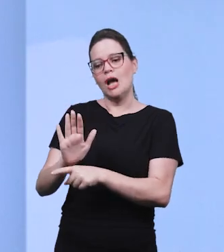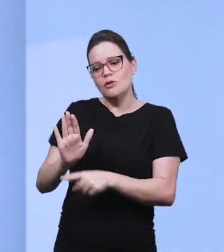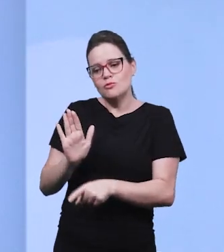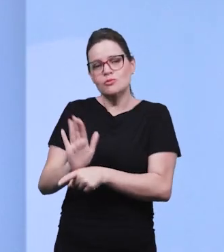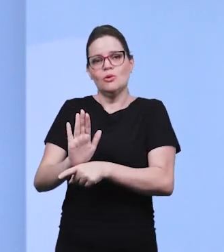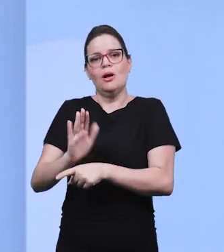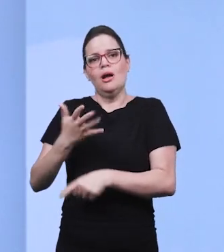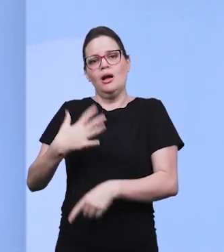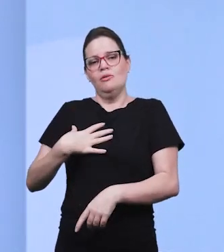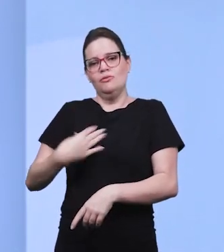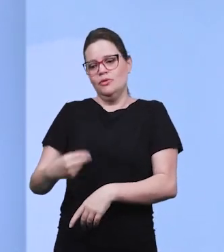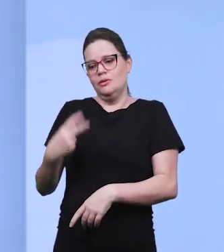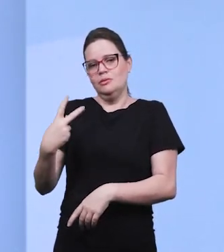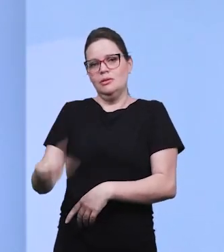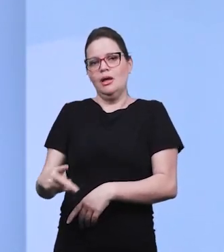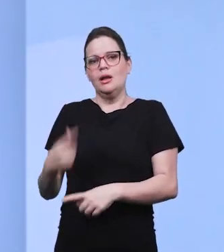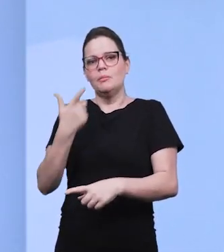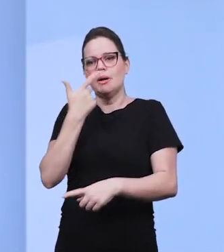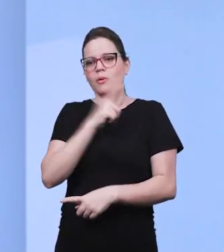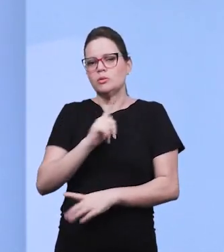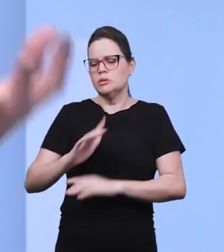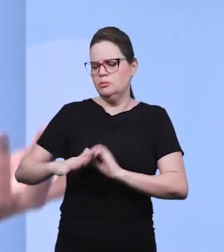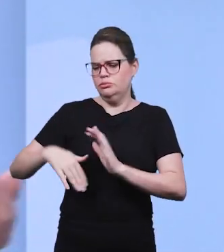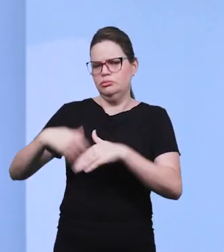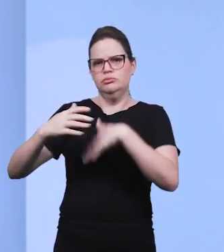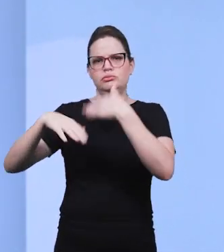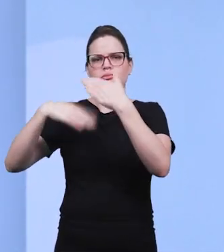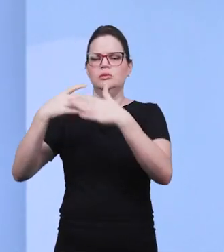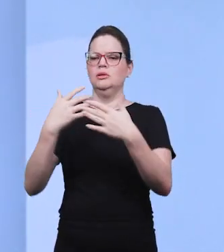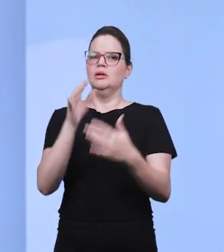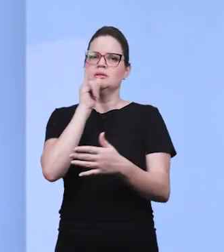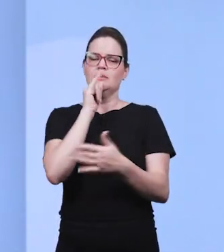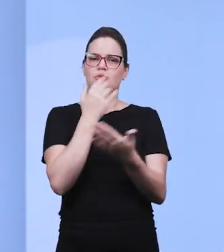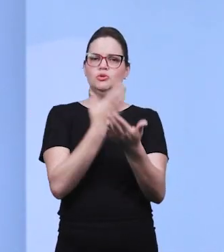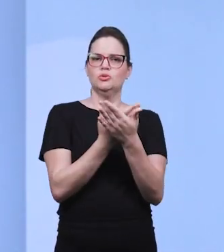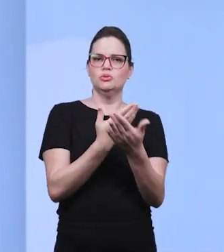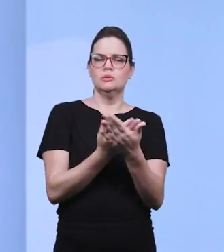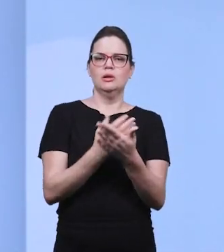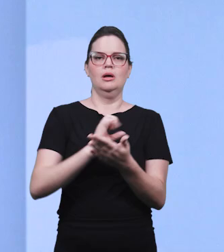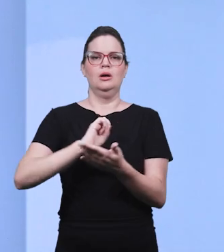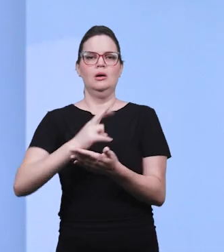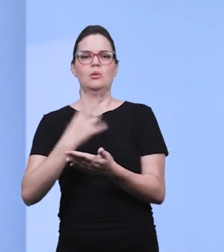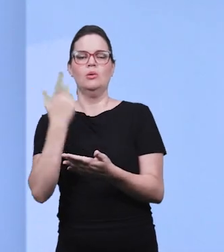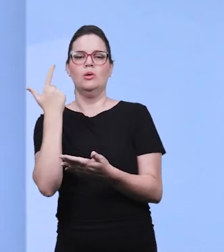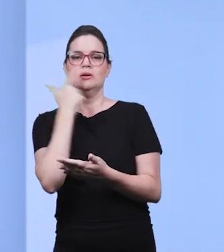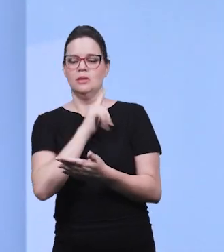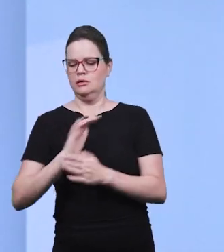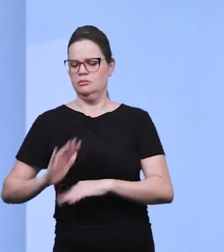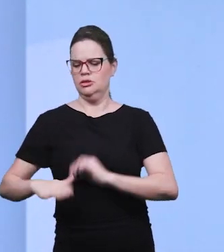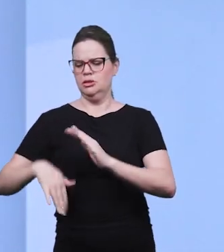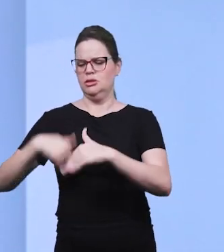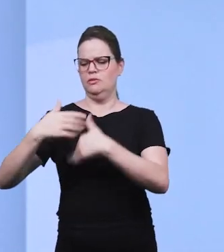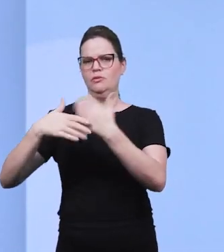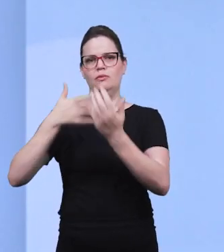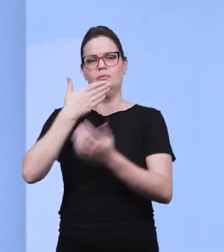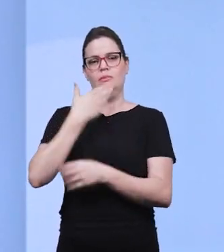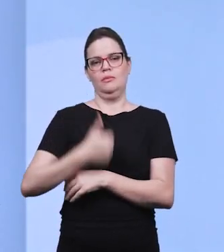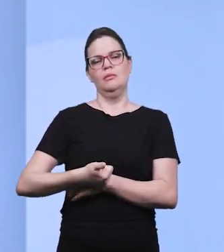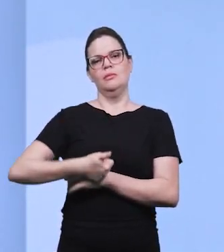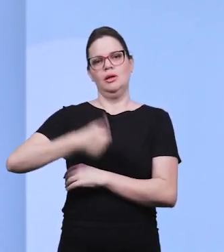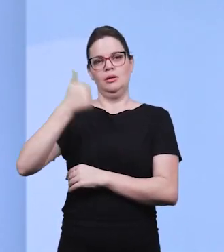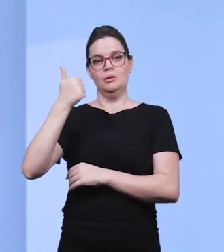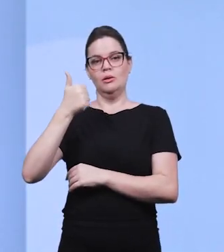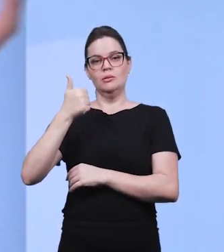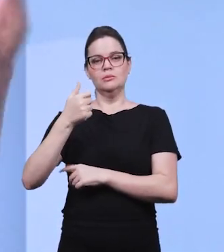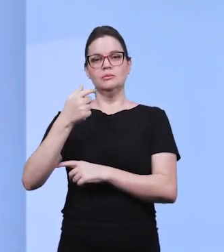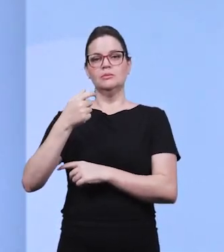consiga conquistar suas coisas, né? Estudar, para que ela consiga se desenvolver o máximo que ela puder ali,